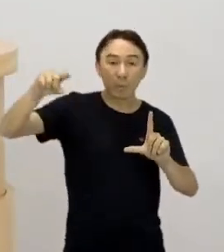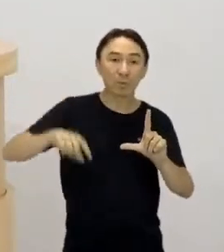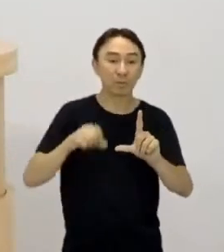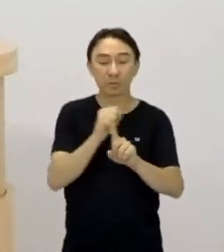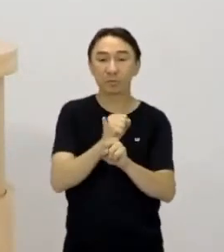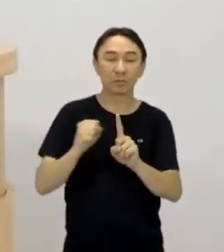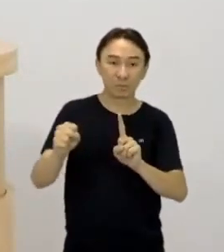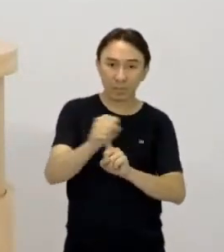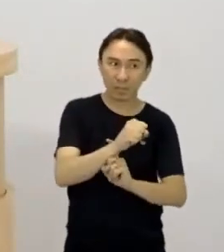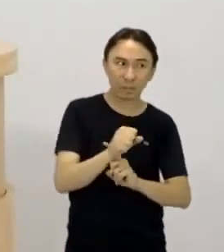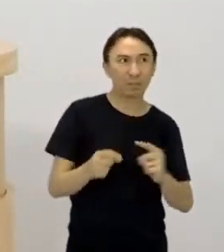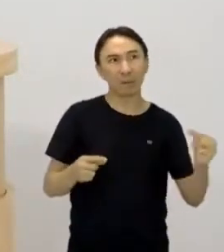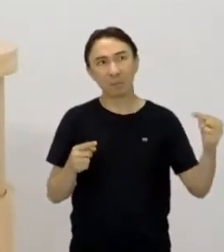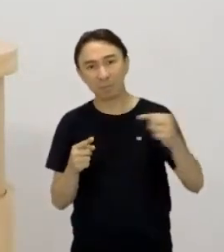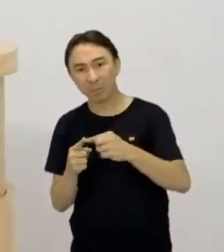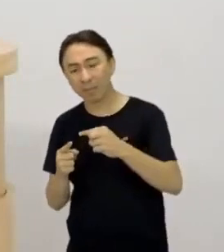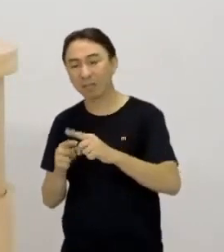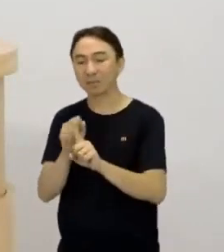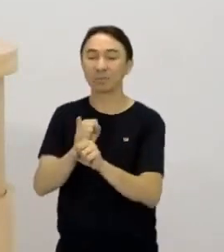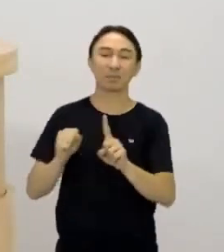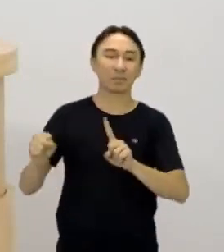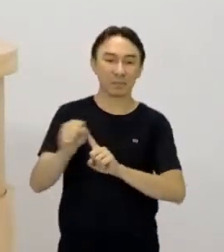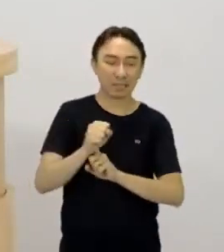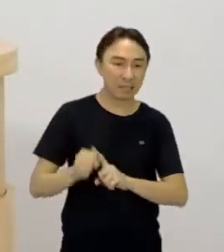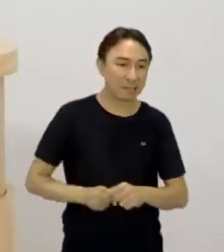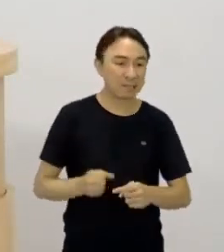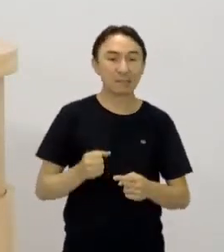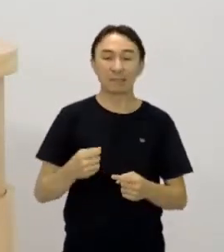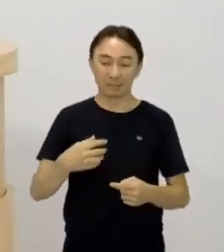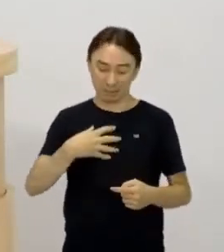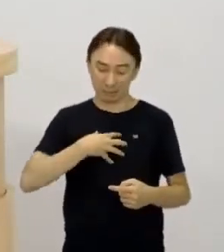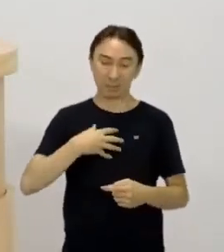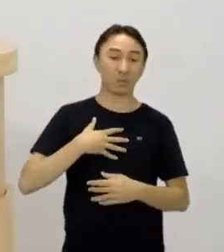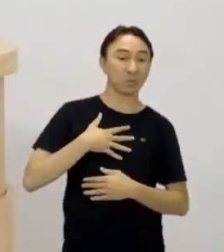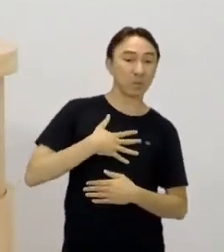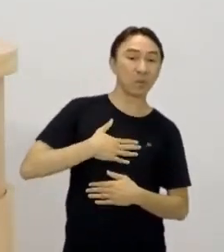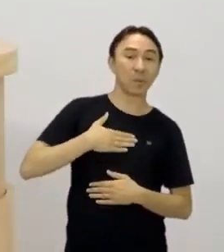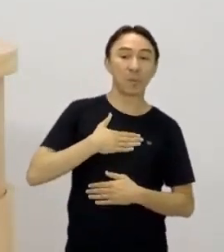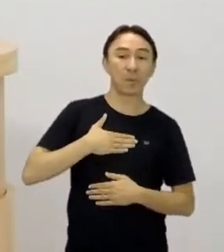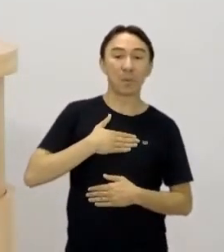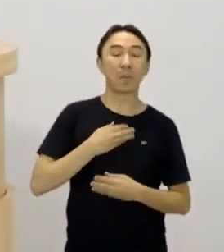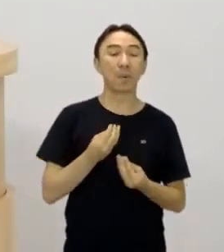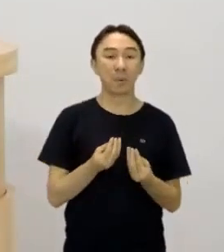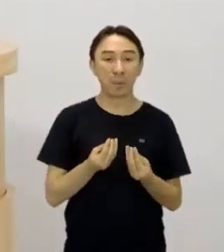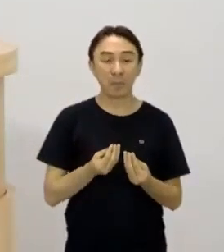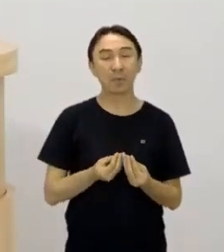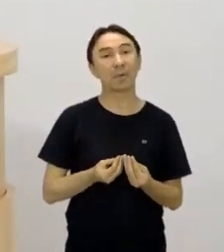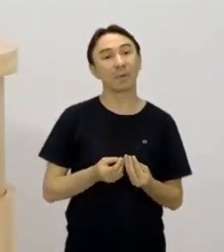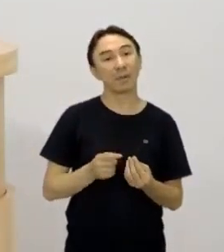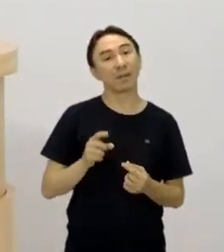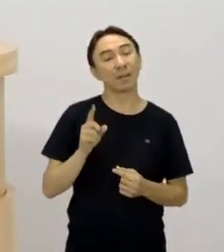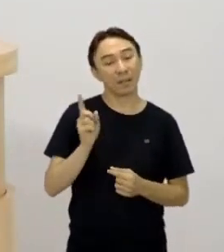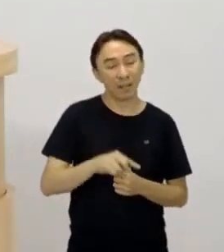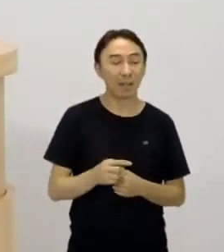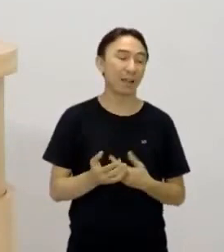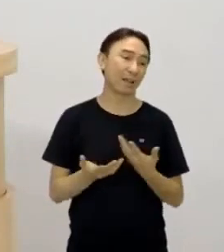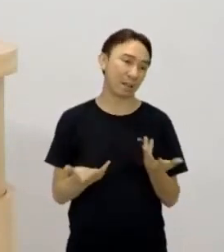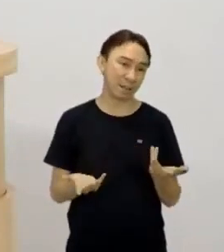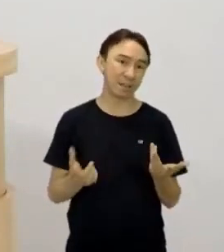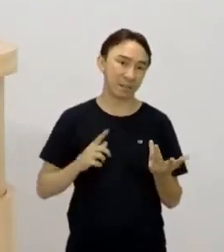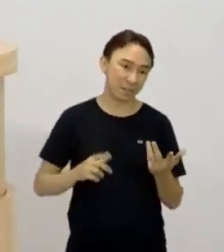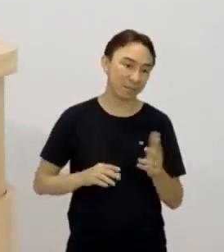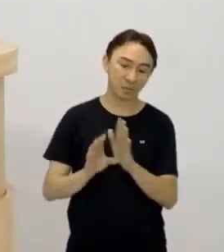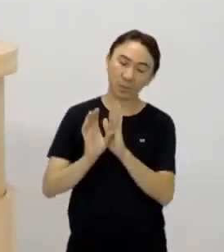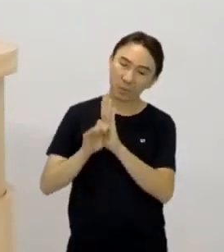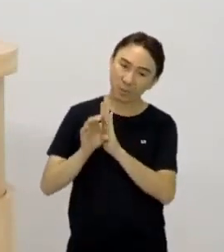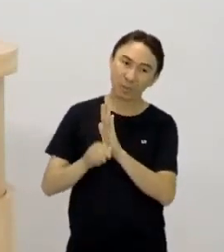bem-estar social, a gente tem que primeiro saber a quantidade, né, de características aí daqueles conceitos